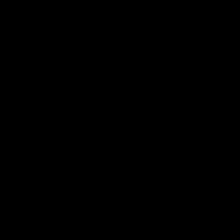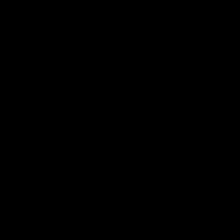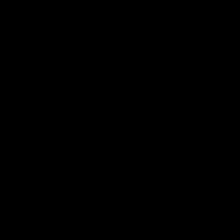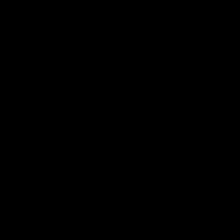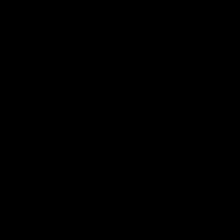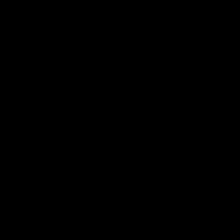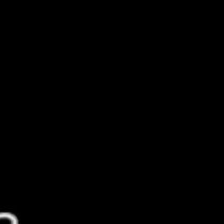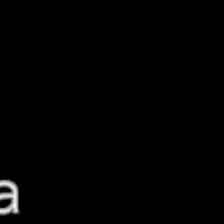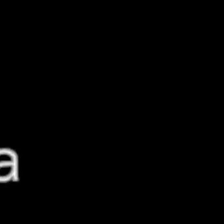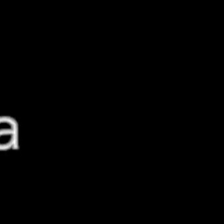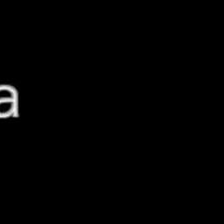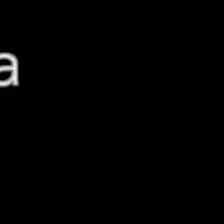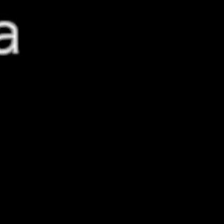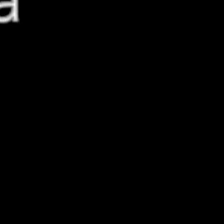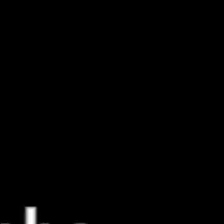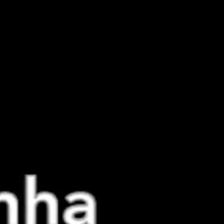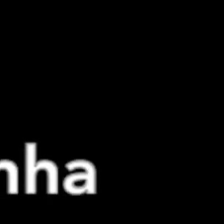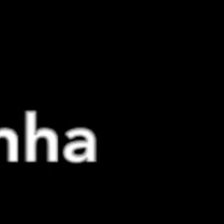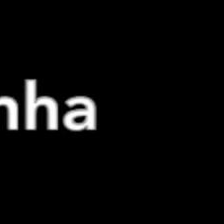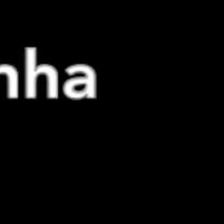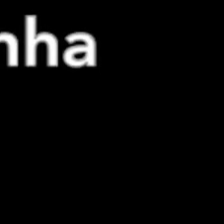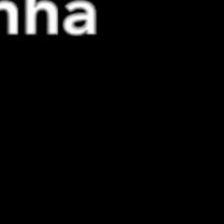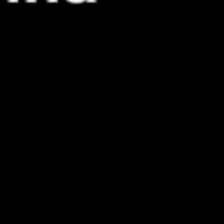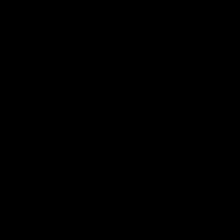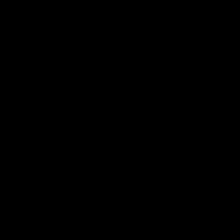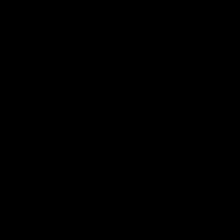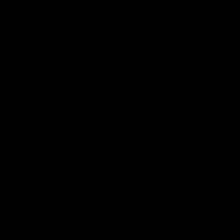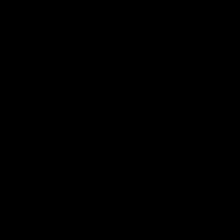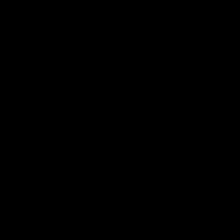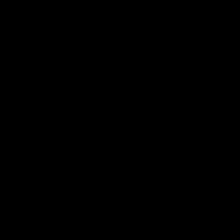poeira, eu tô sacudindo poeira.